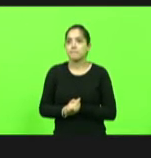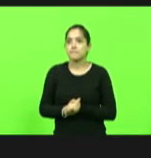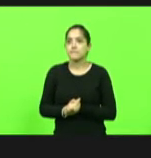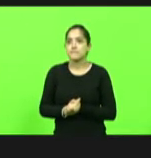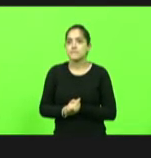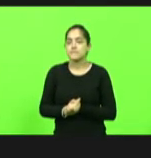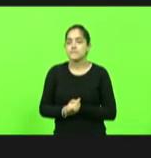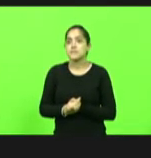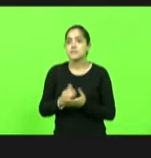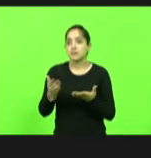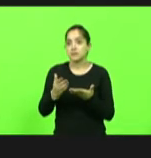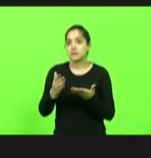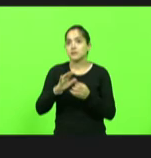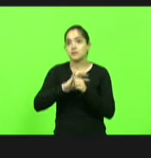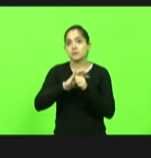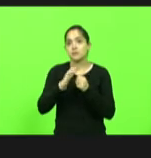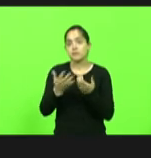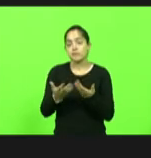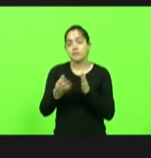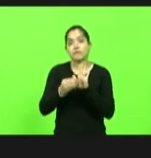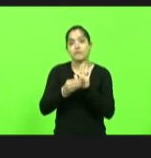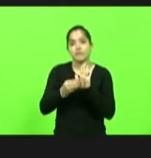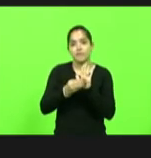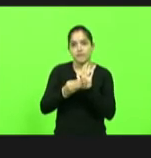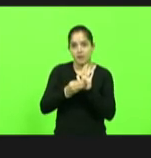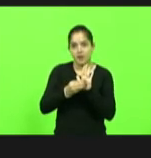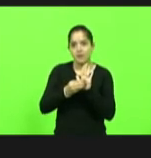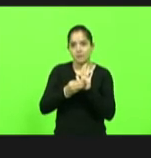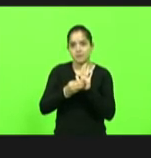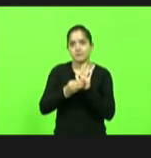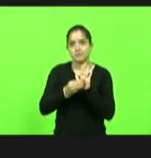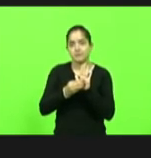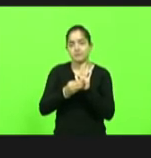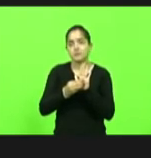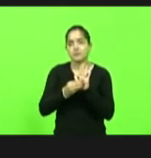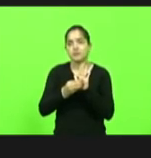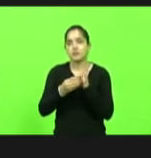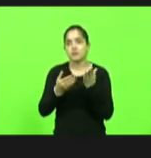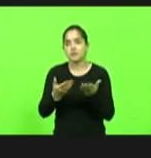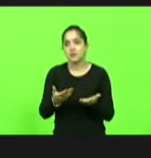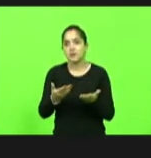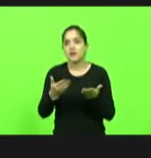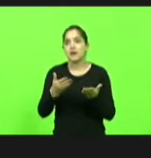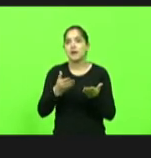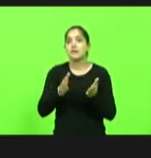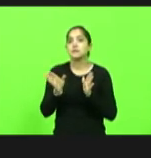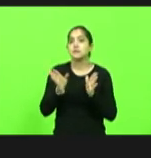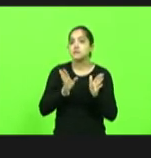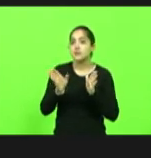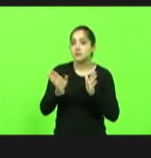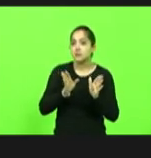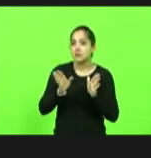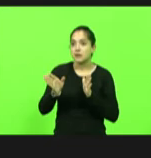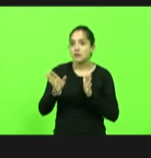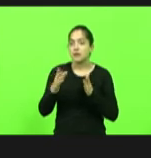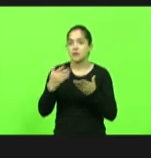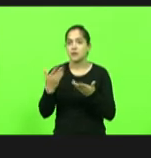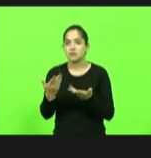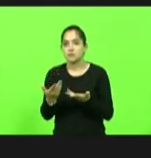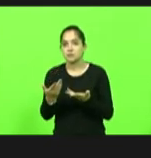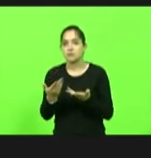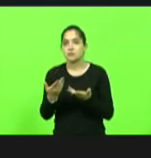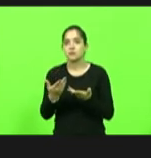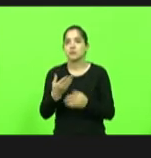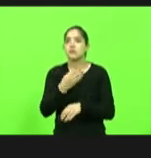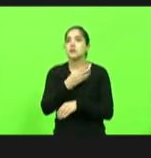A questão da falta da acessibilidade, da questão do gel,